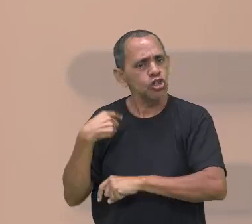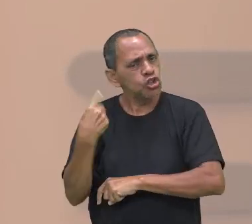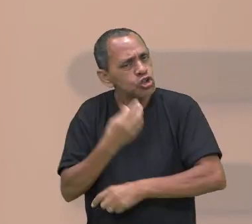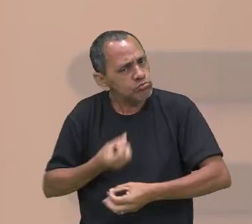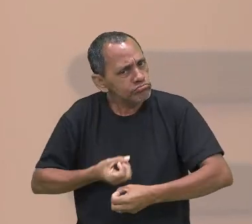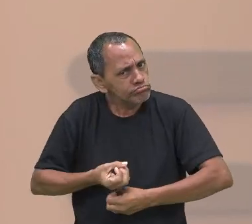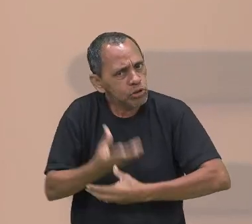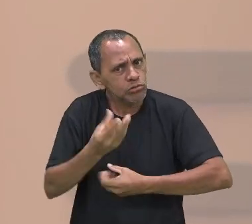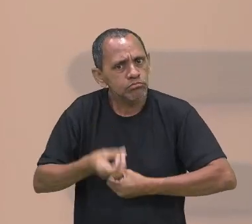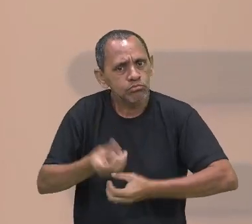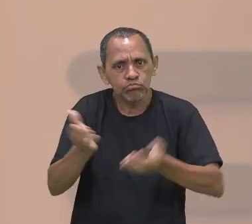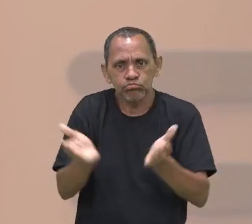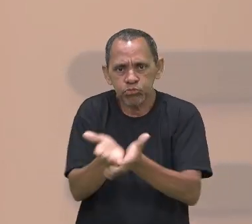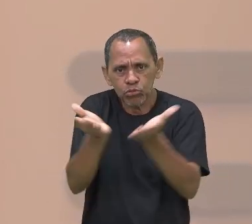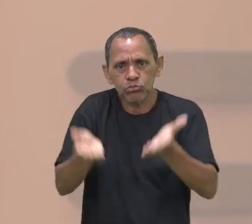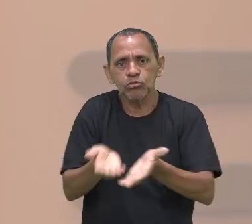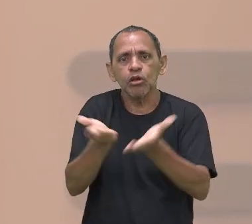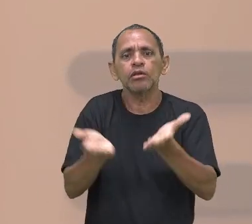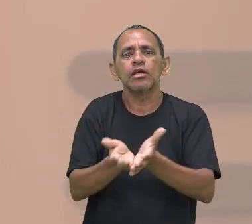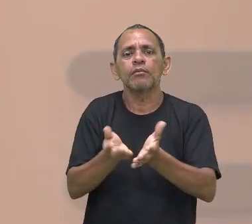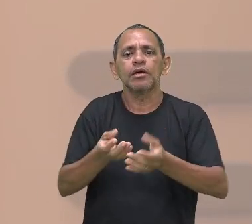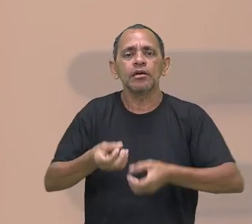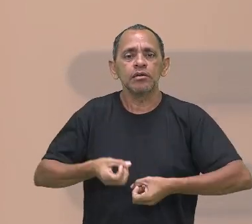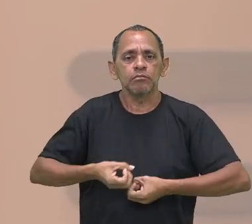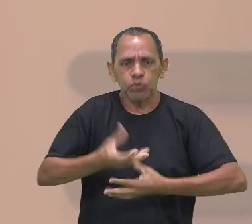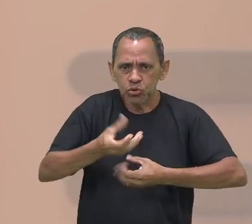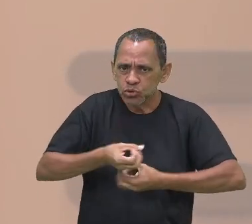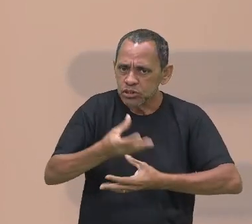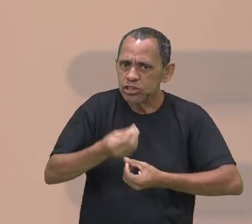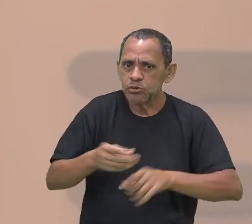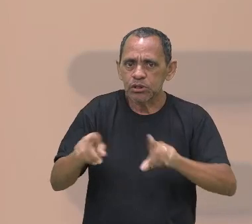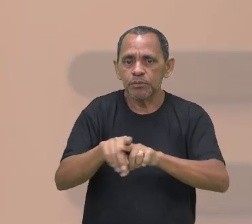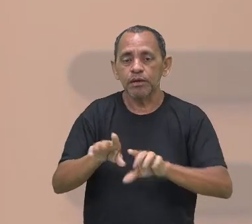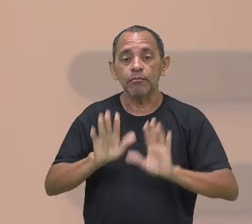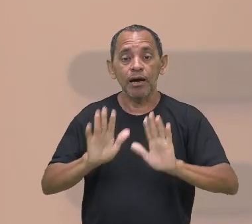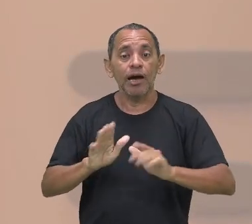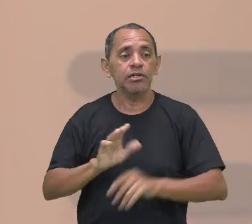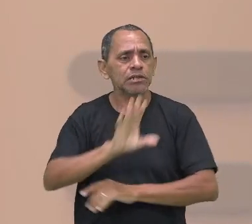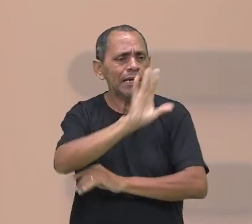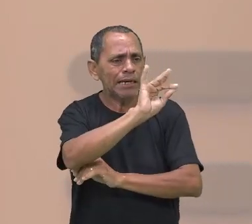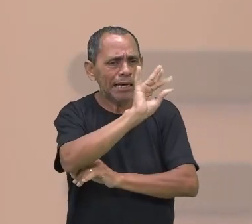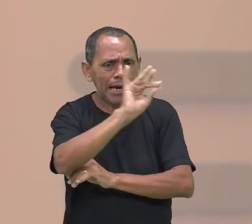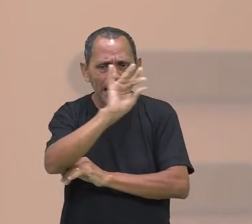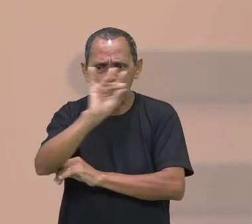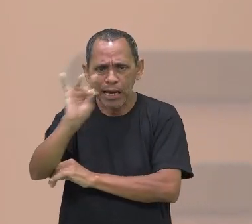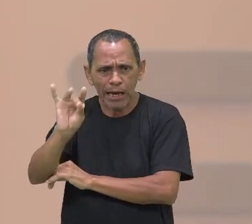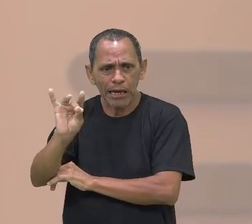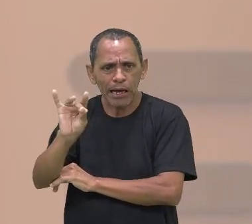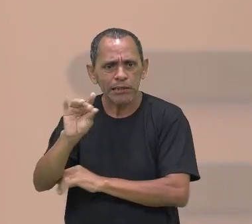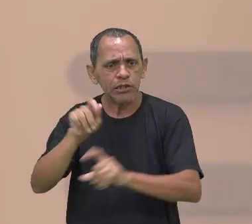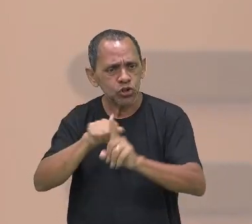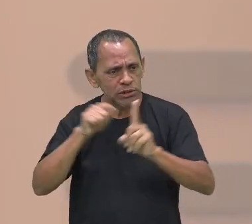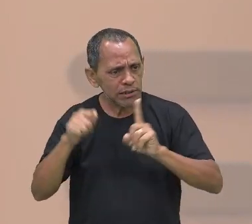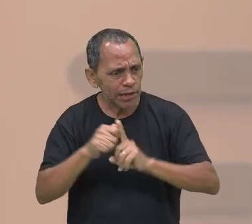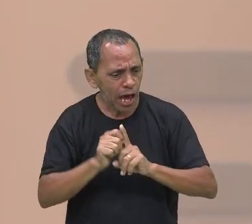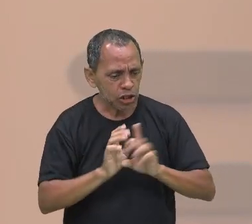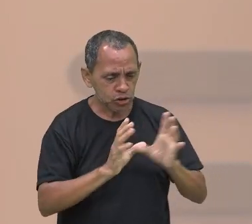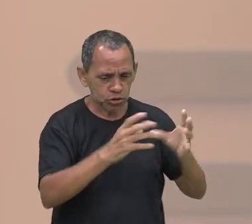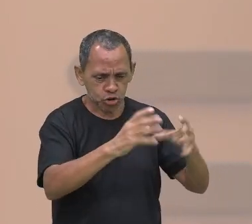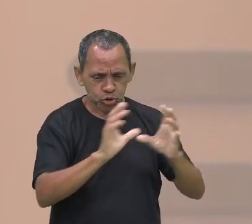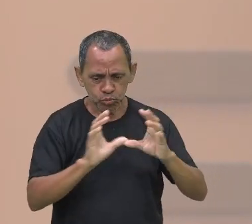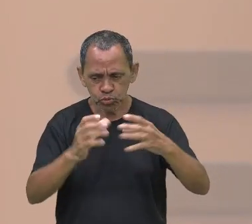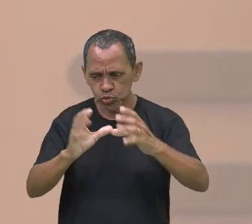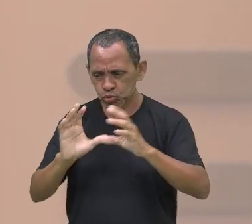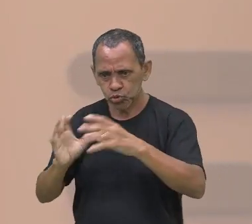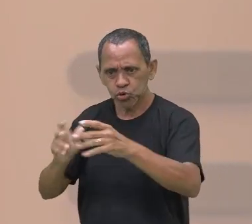produzimos. Mas cada sociedade, cada agrupamento humano tem uma